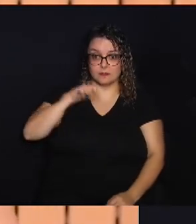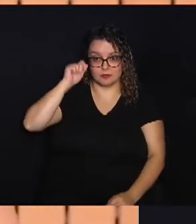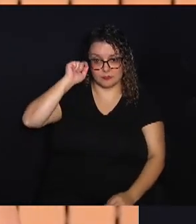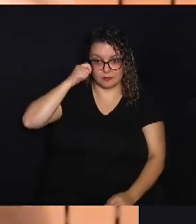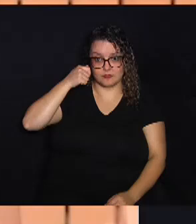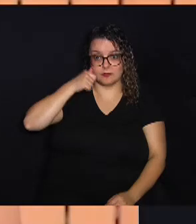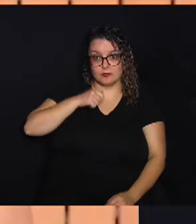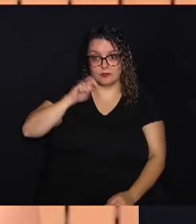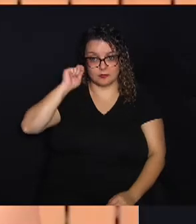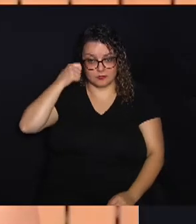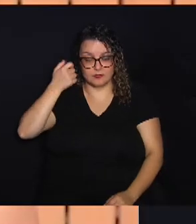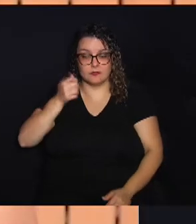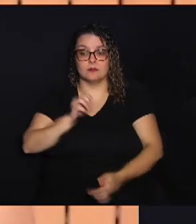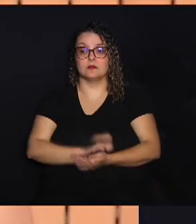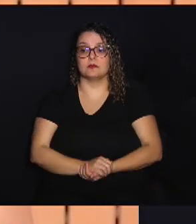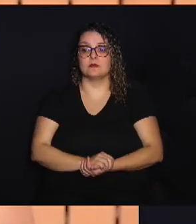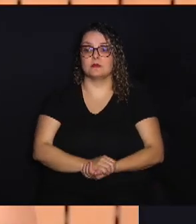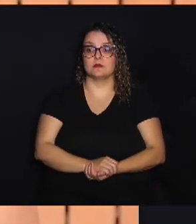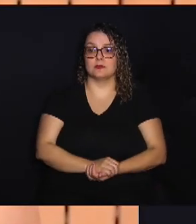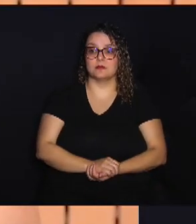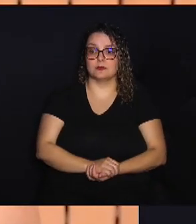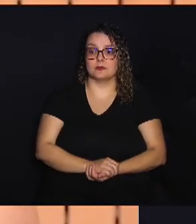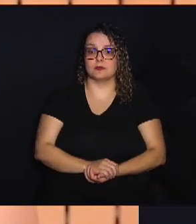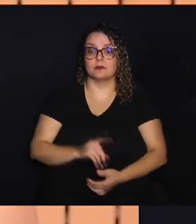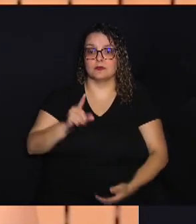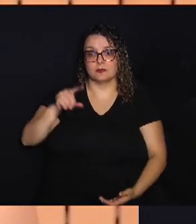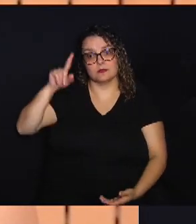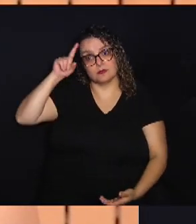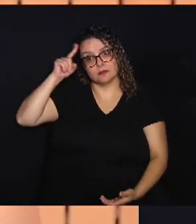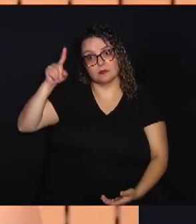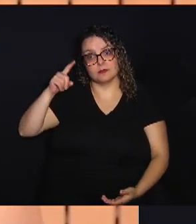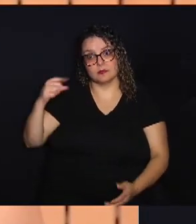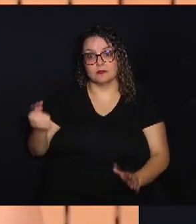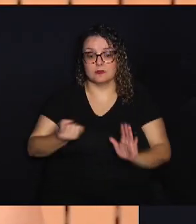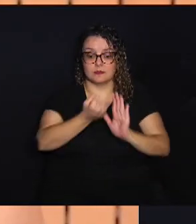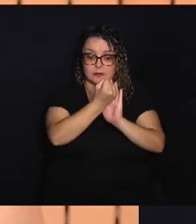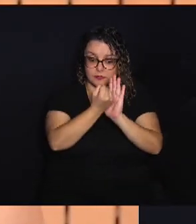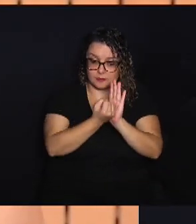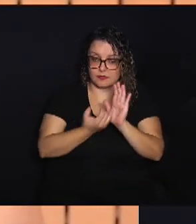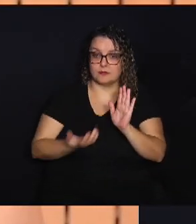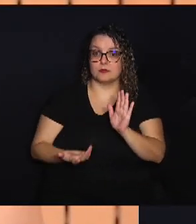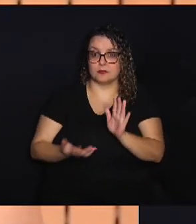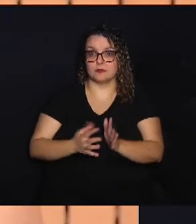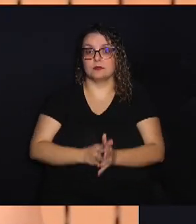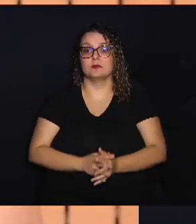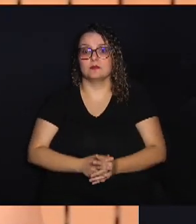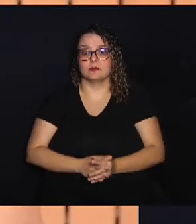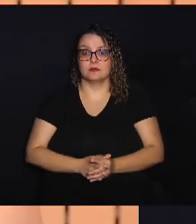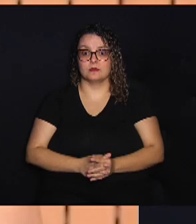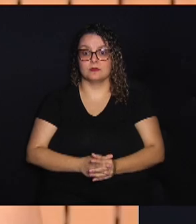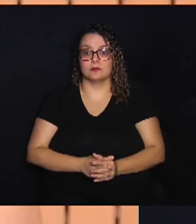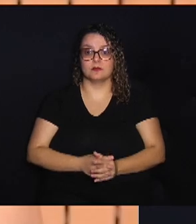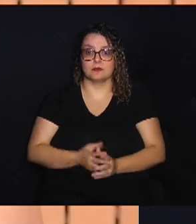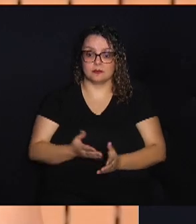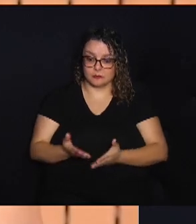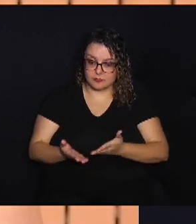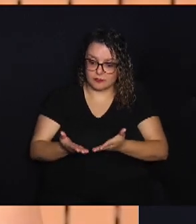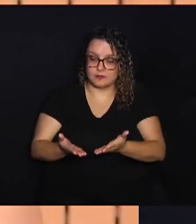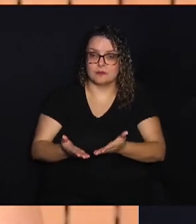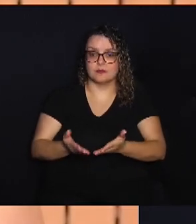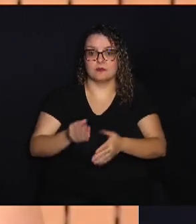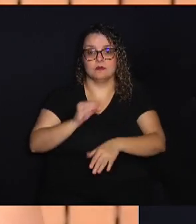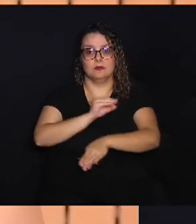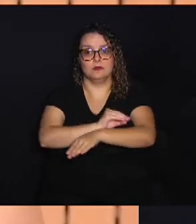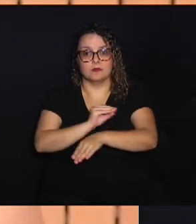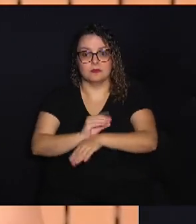negras. Ele é uma data que simboliza a preservação da nossa história, da